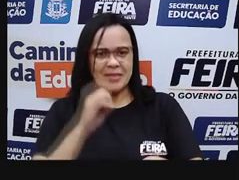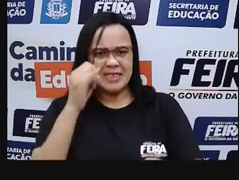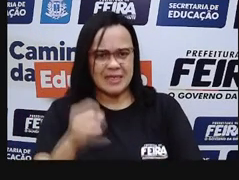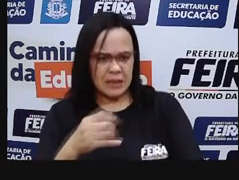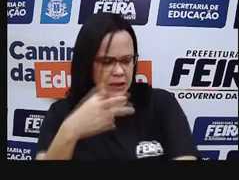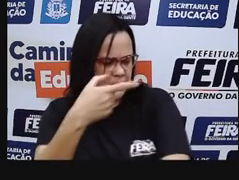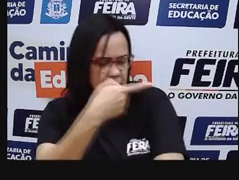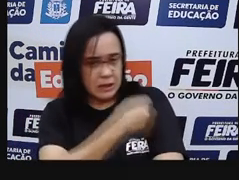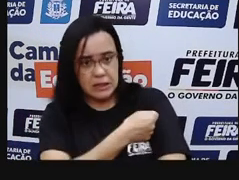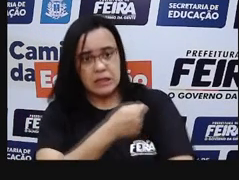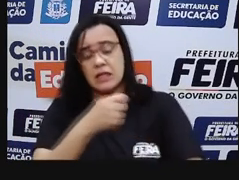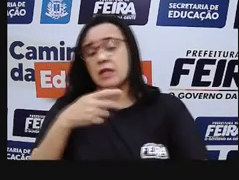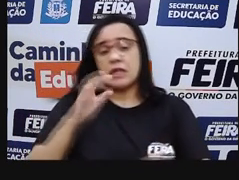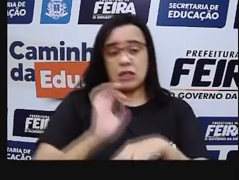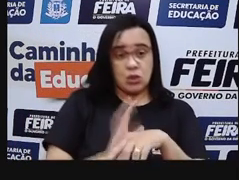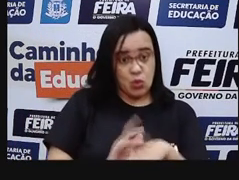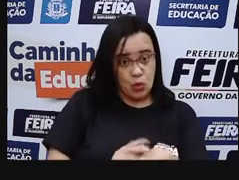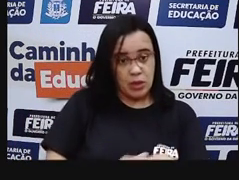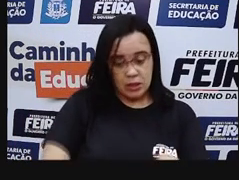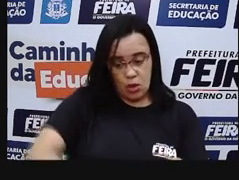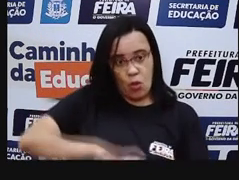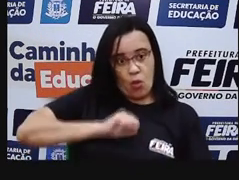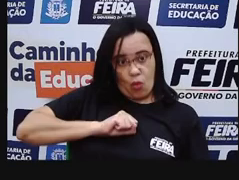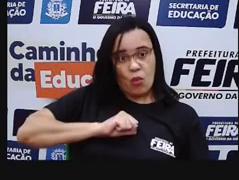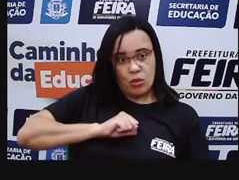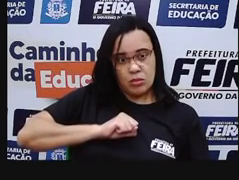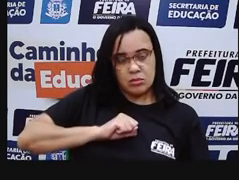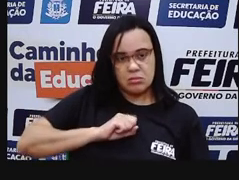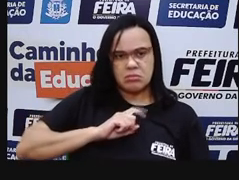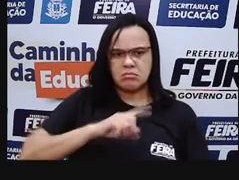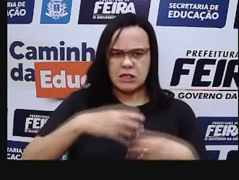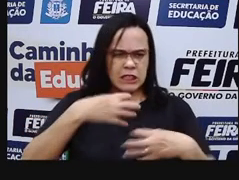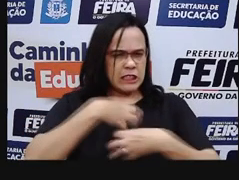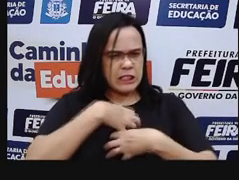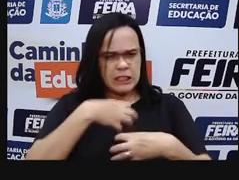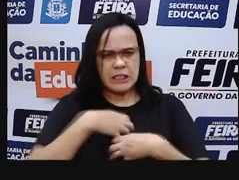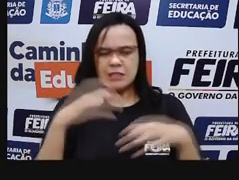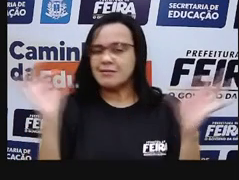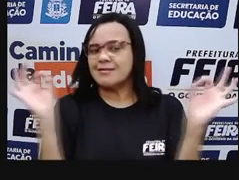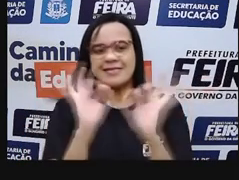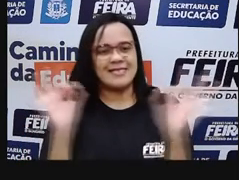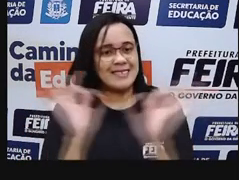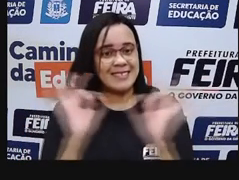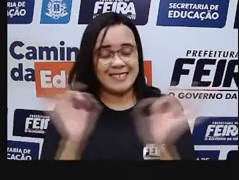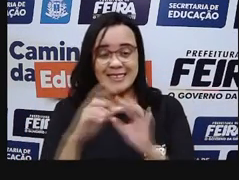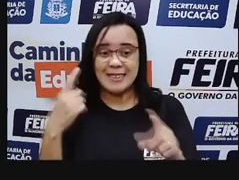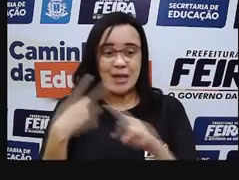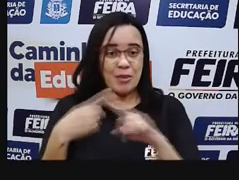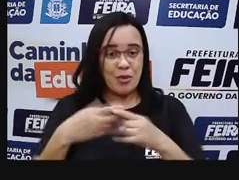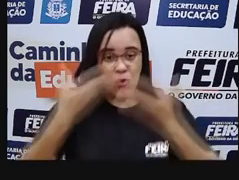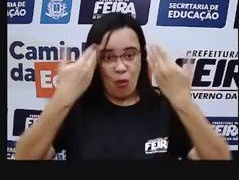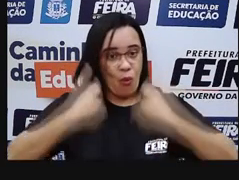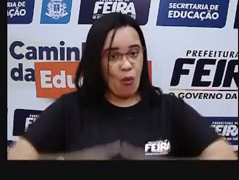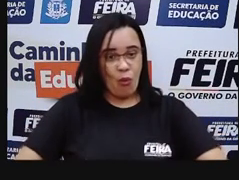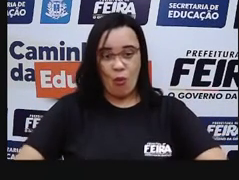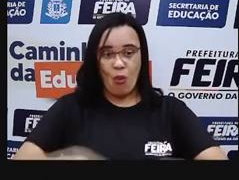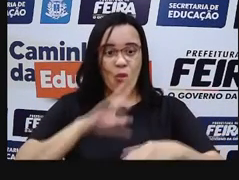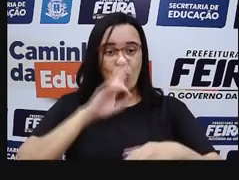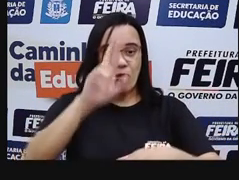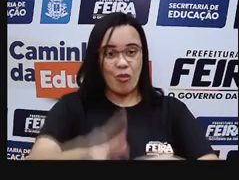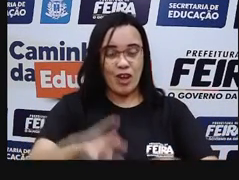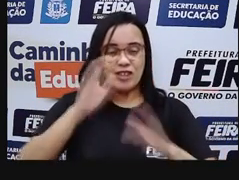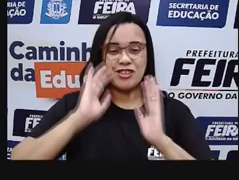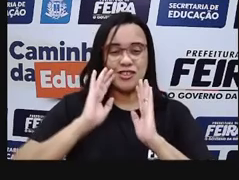gente ou na sim tá né nenhum defeito porque o nosso corpo já vai ter uma resposta ali rápida para de